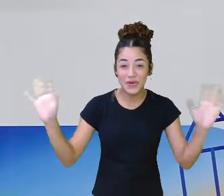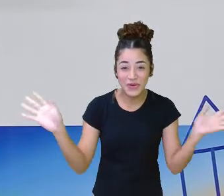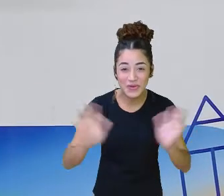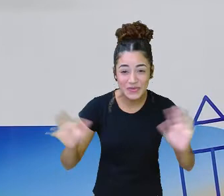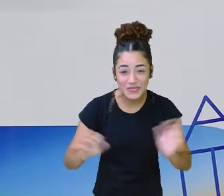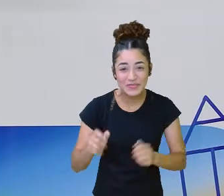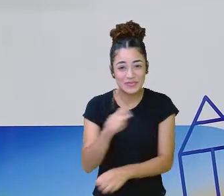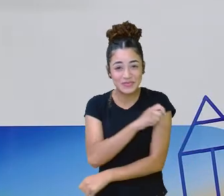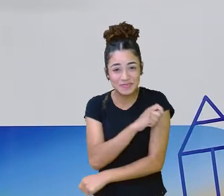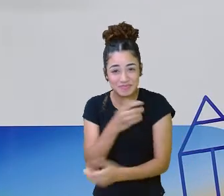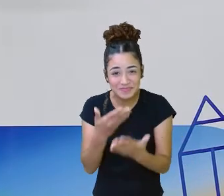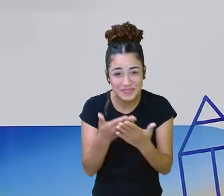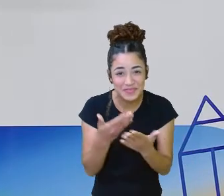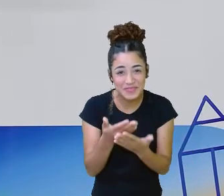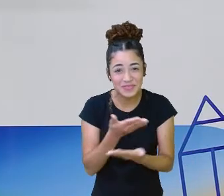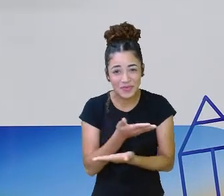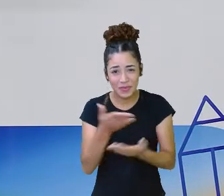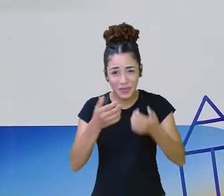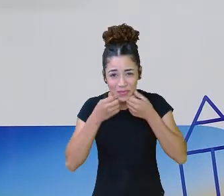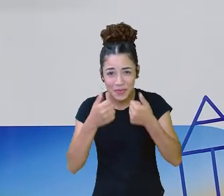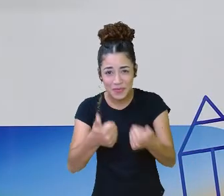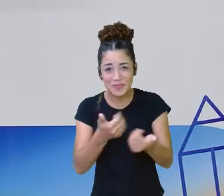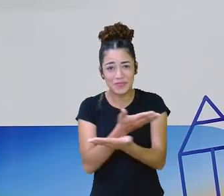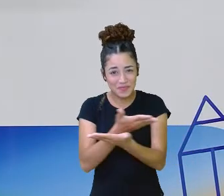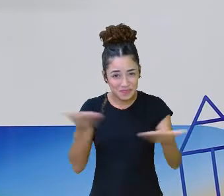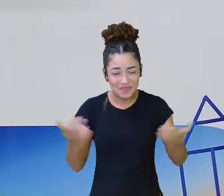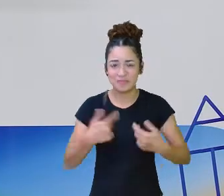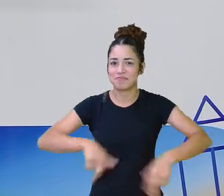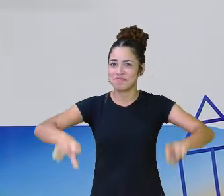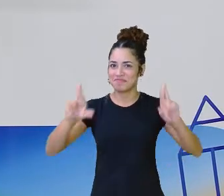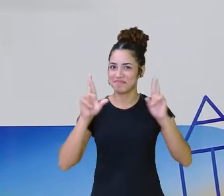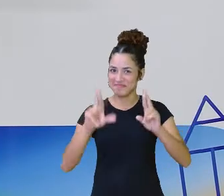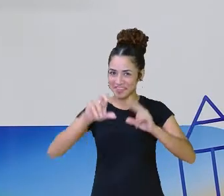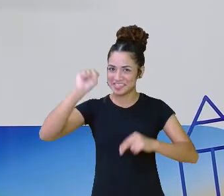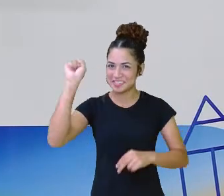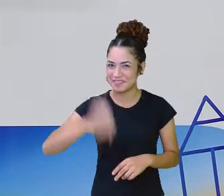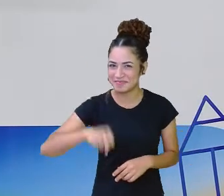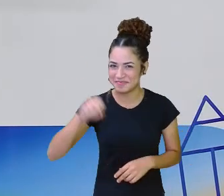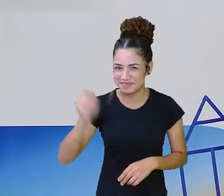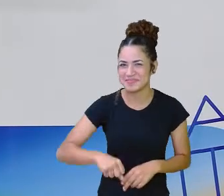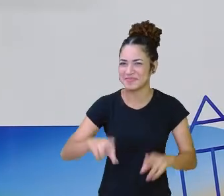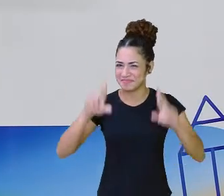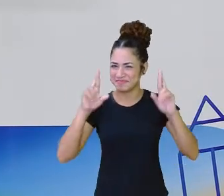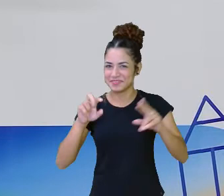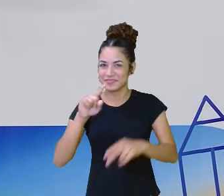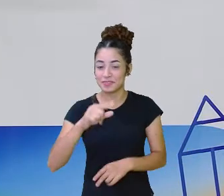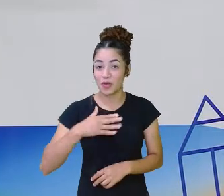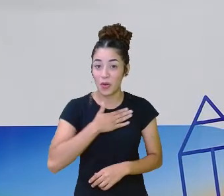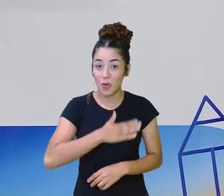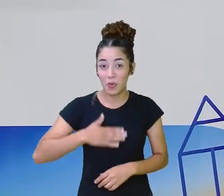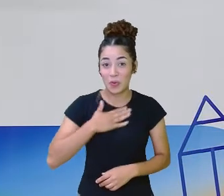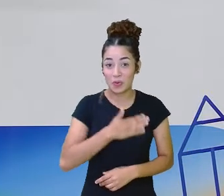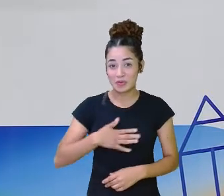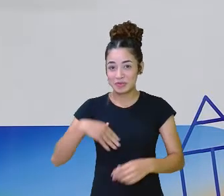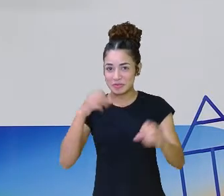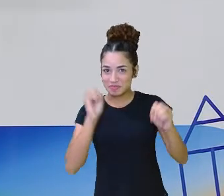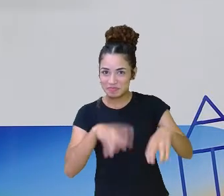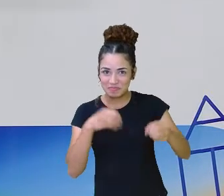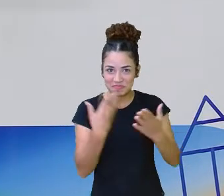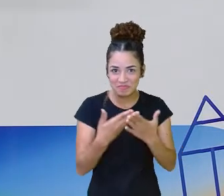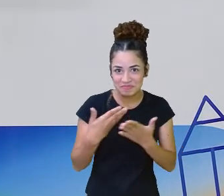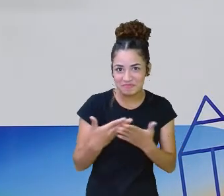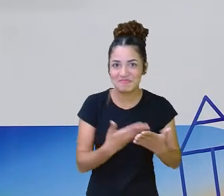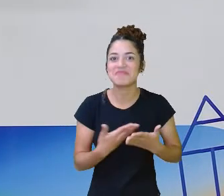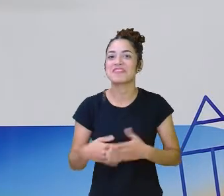Olá, estudantes! Tudo bem com vocês? Espero que sim, tá? Espero que vocês tenham gostado das nossas aulas. Espero que